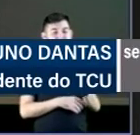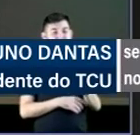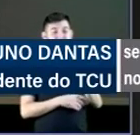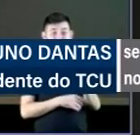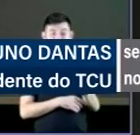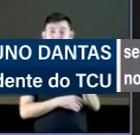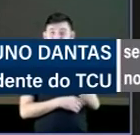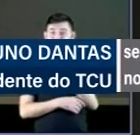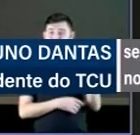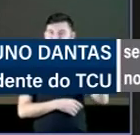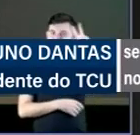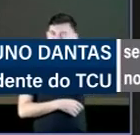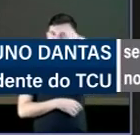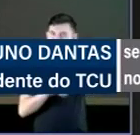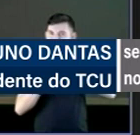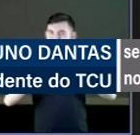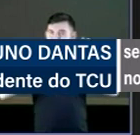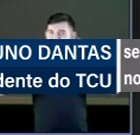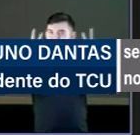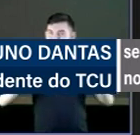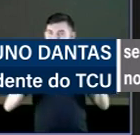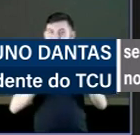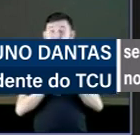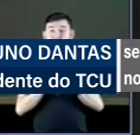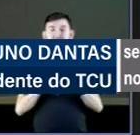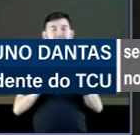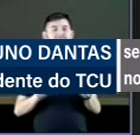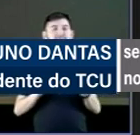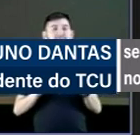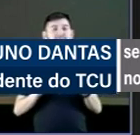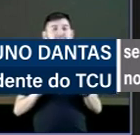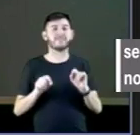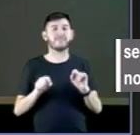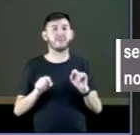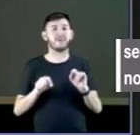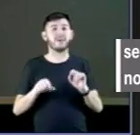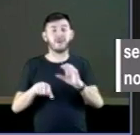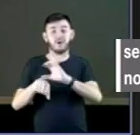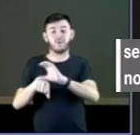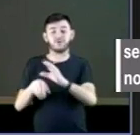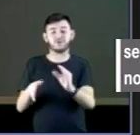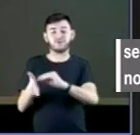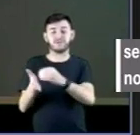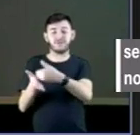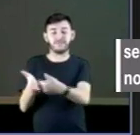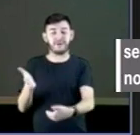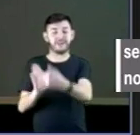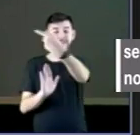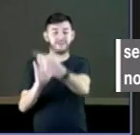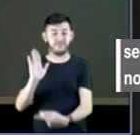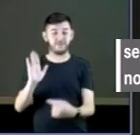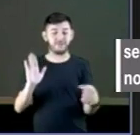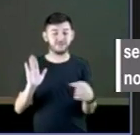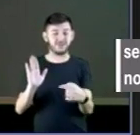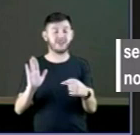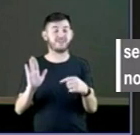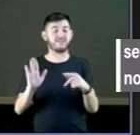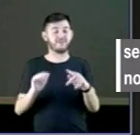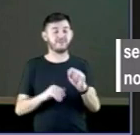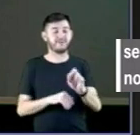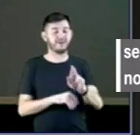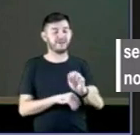recordaram que a figura da PEC paralela foi pela primeira vez utilizada no ano já distante de